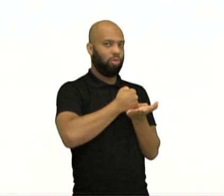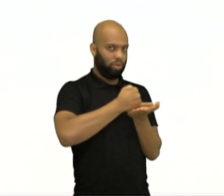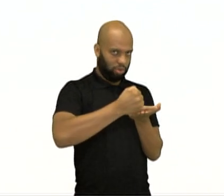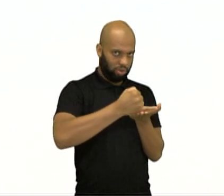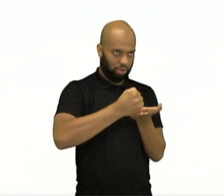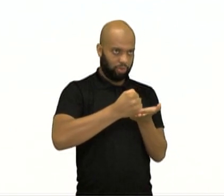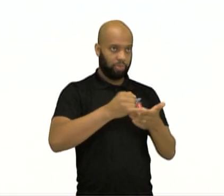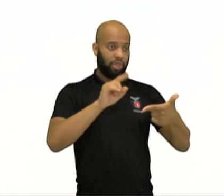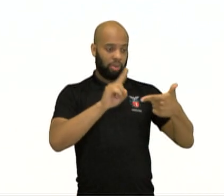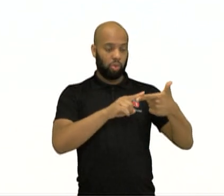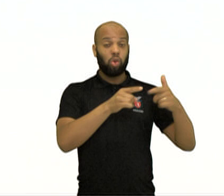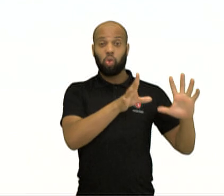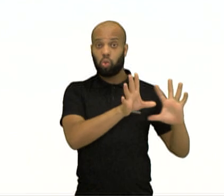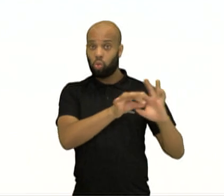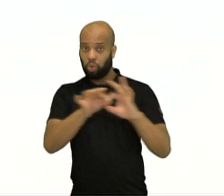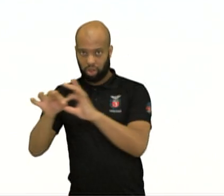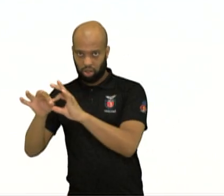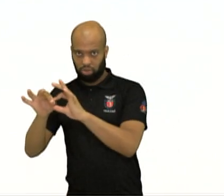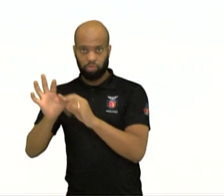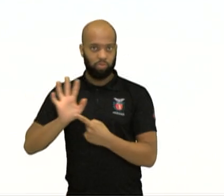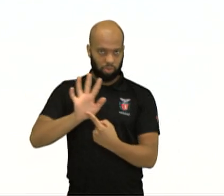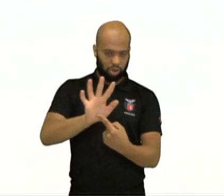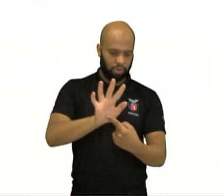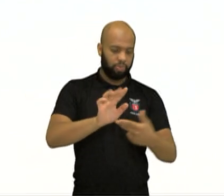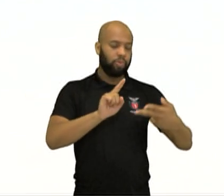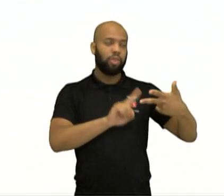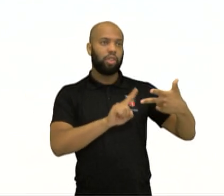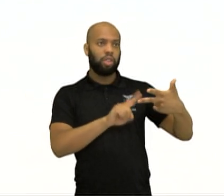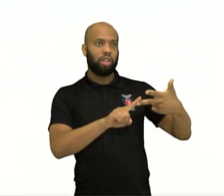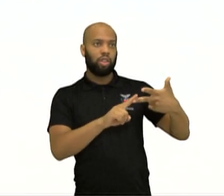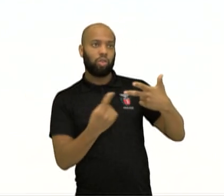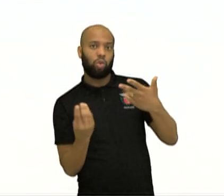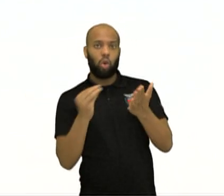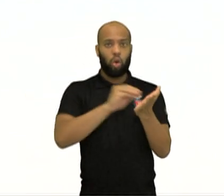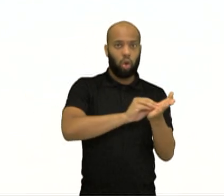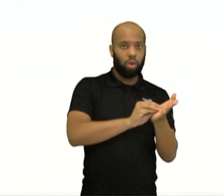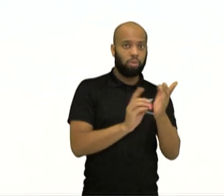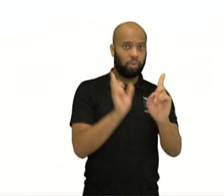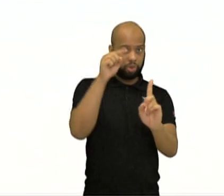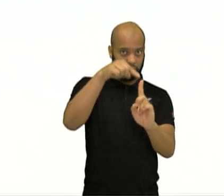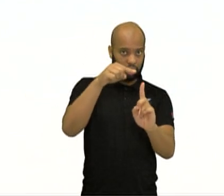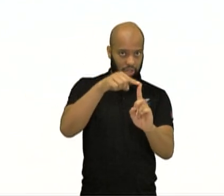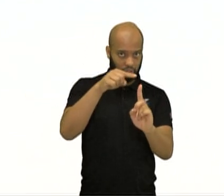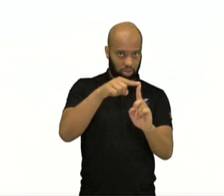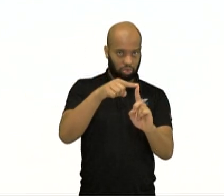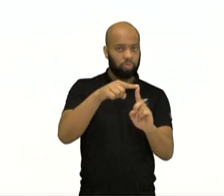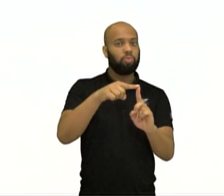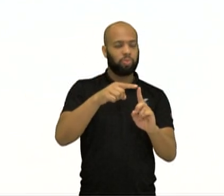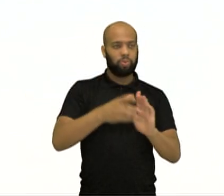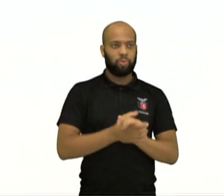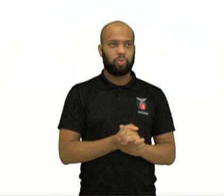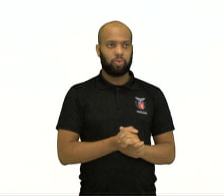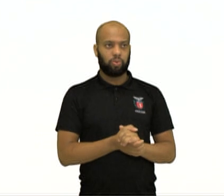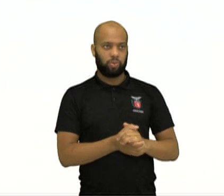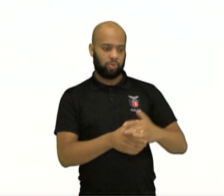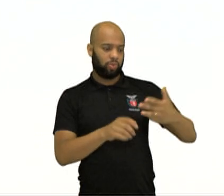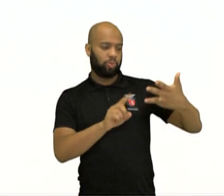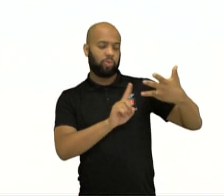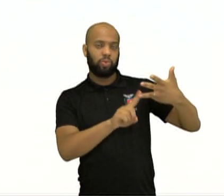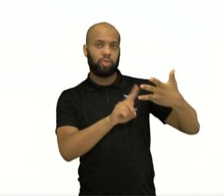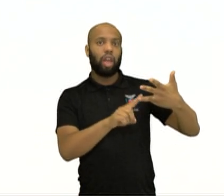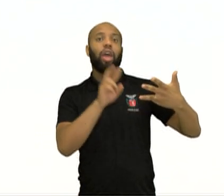uma contextualização, vai colocar os objetivos, esse relato tem por objetivo, né?